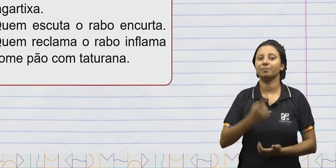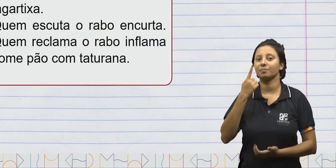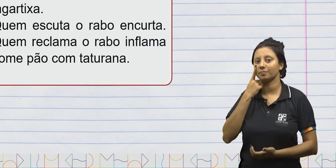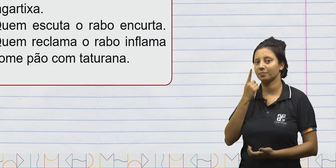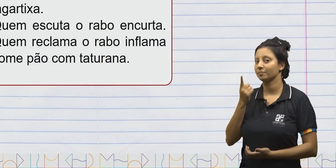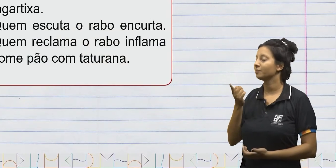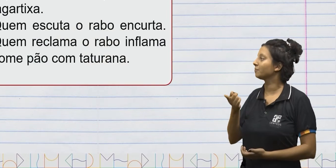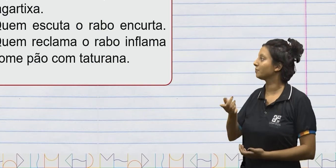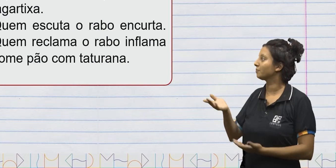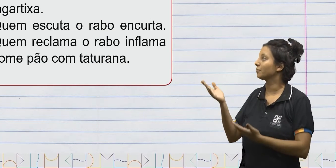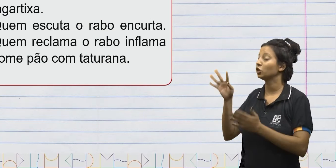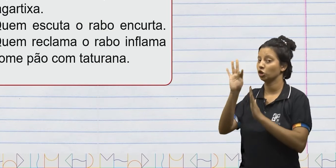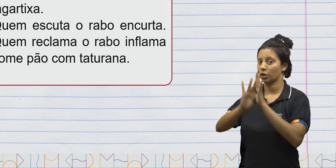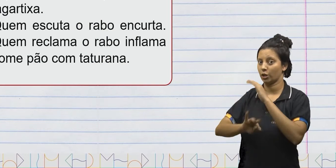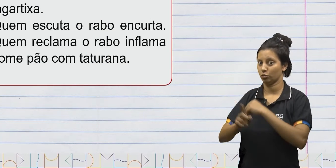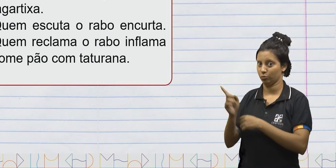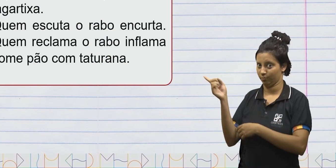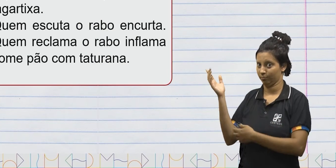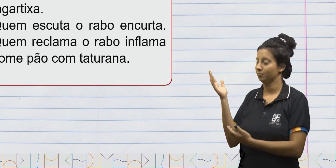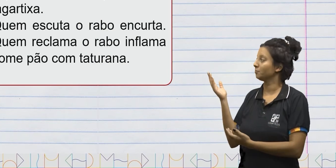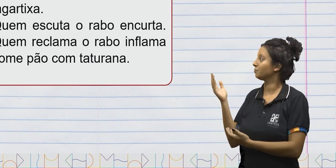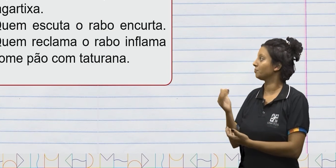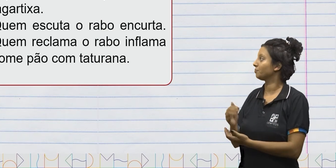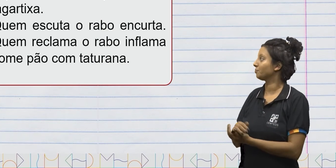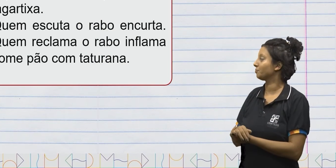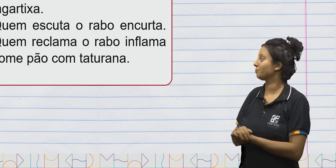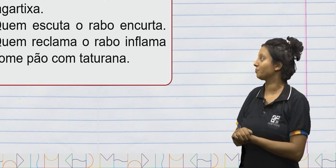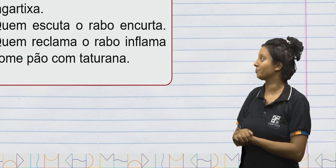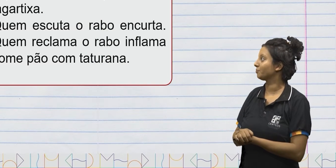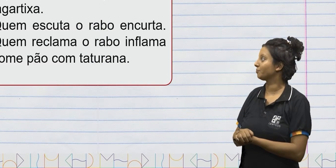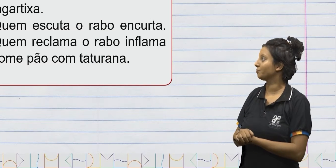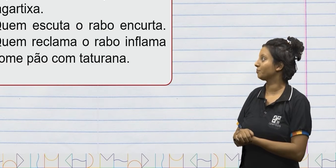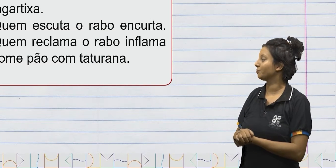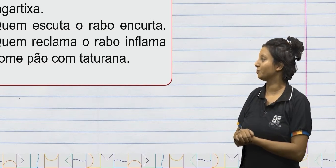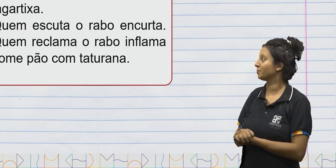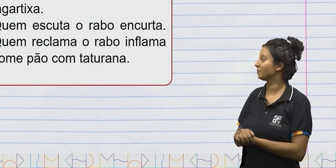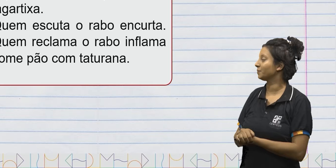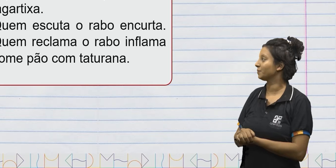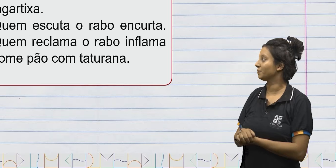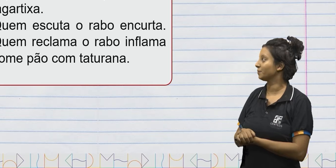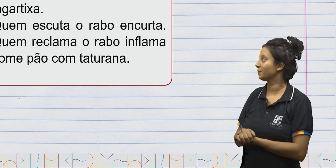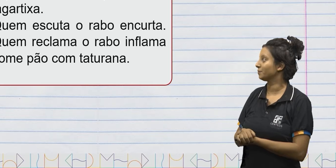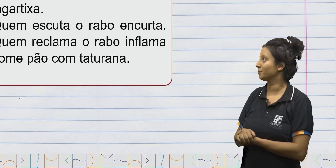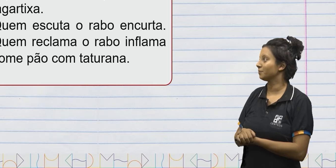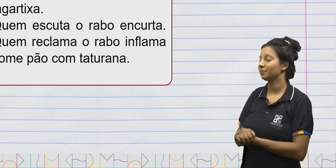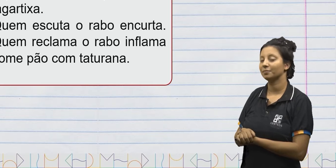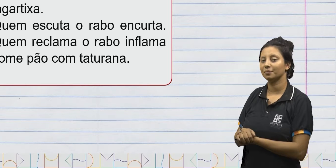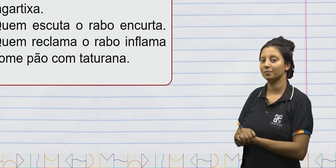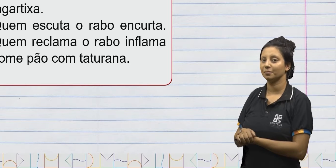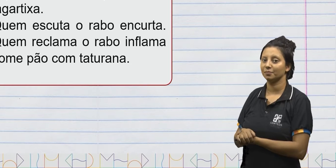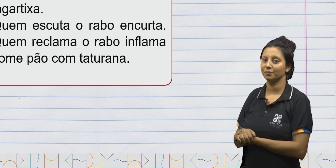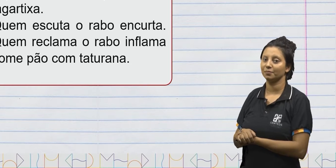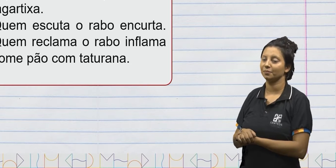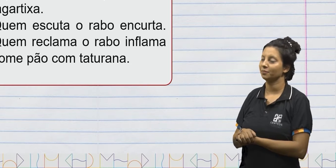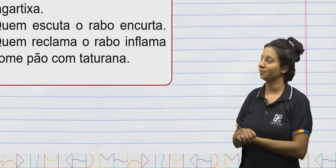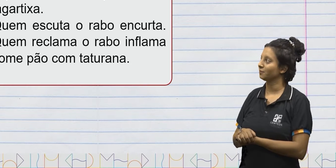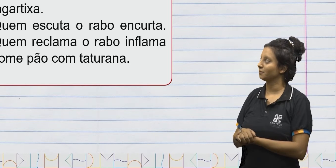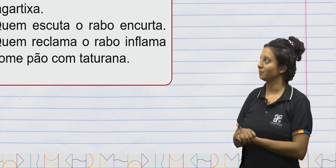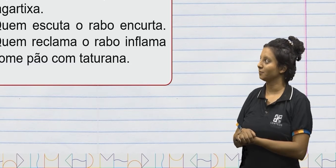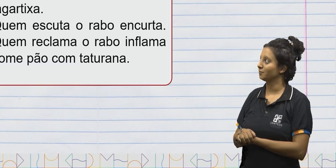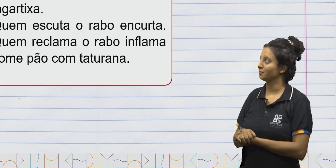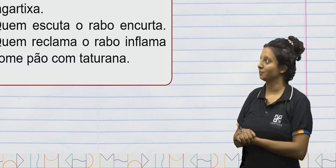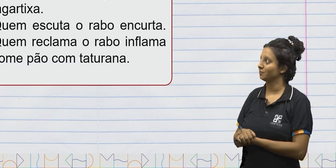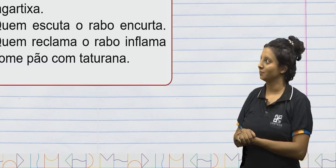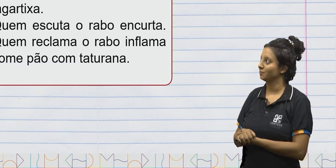Primeiro texto. Quem cochicha, o rabo espicha. Come pão com lagartixa. Quem escuta, o rabo